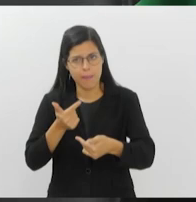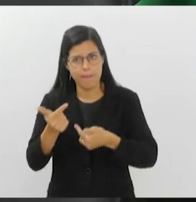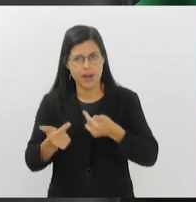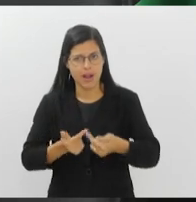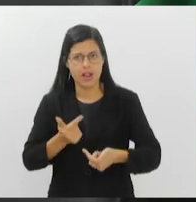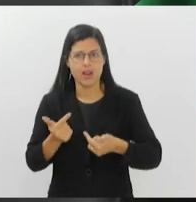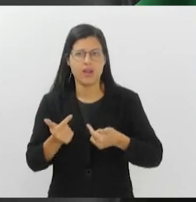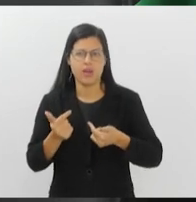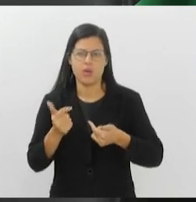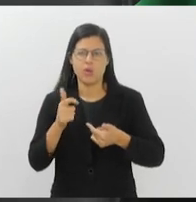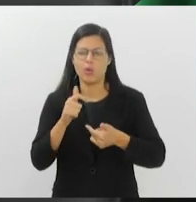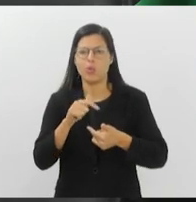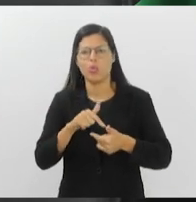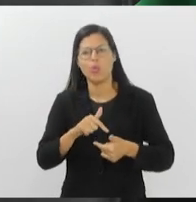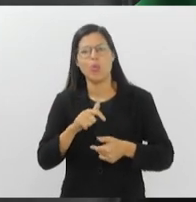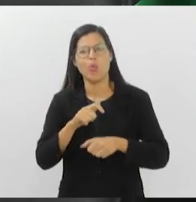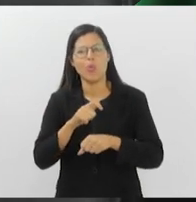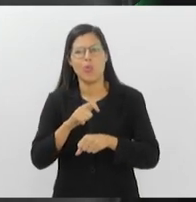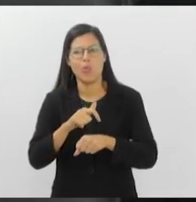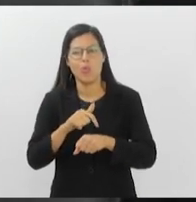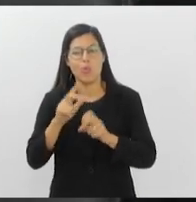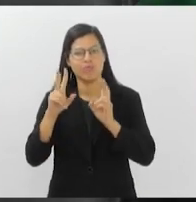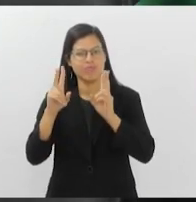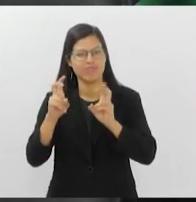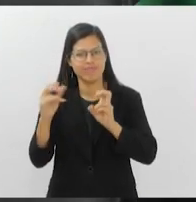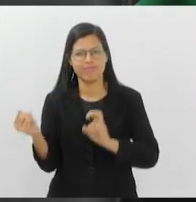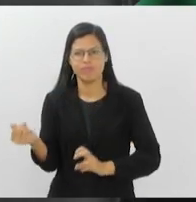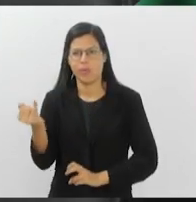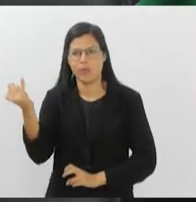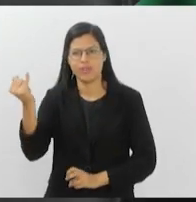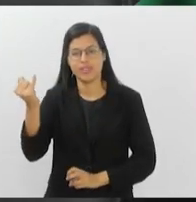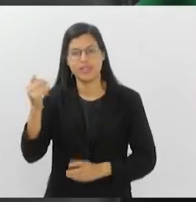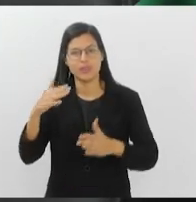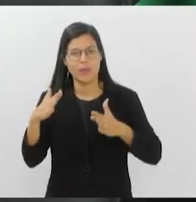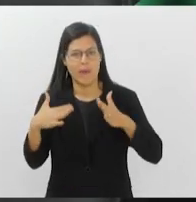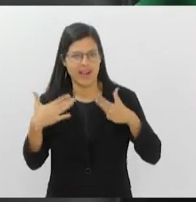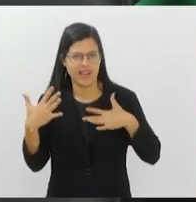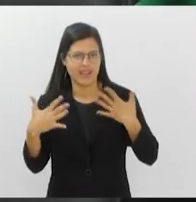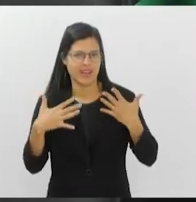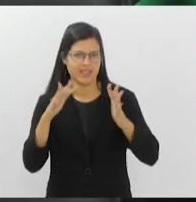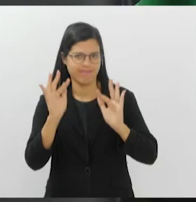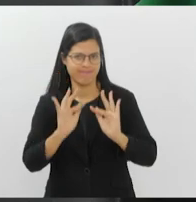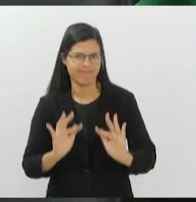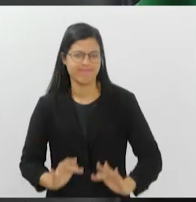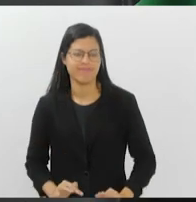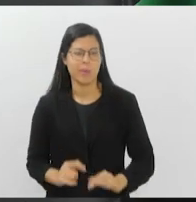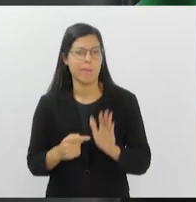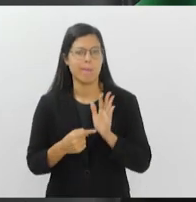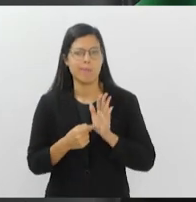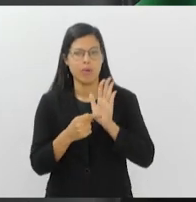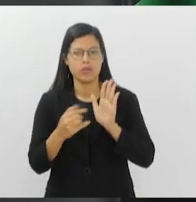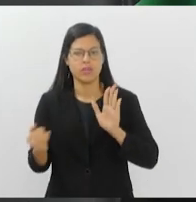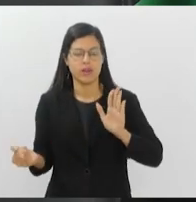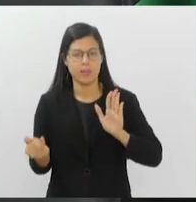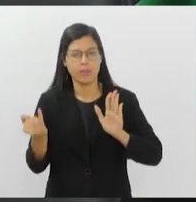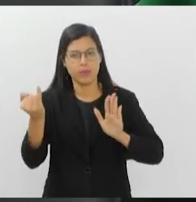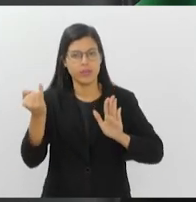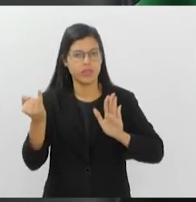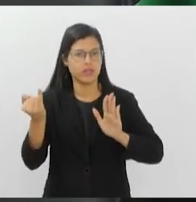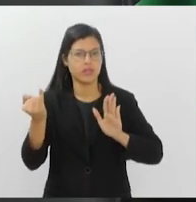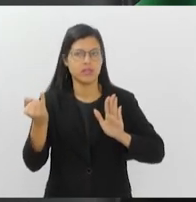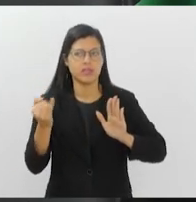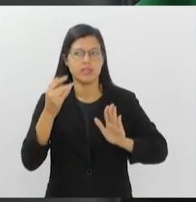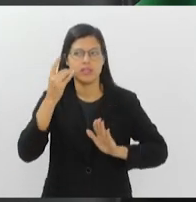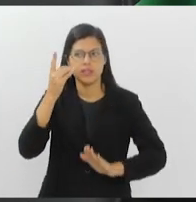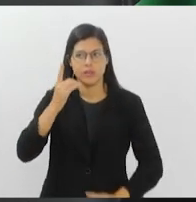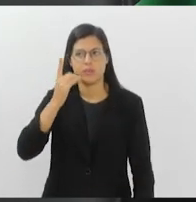tão importante e com tamanha energia mostra, sem dúvida nenhuma, a importância do